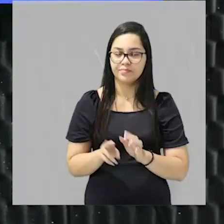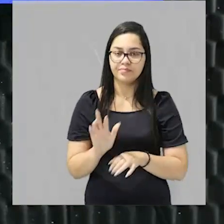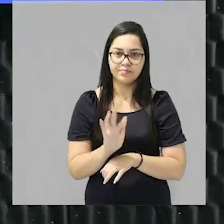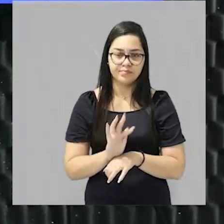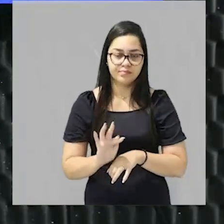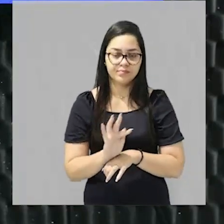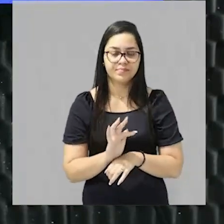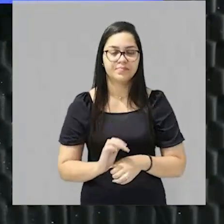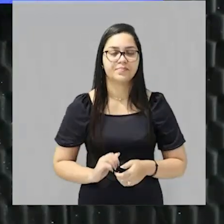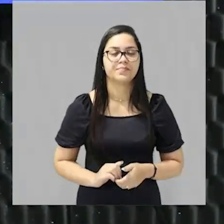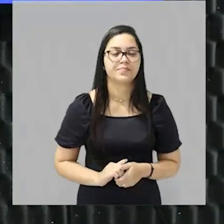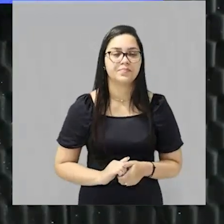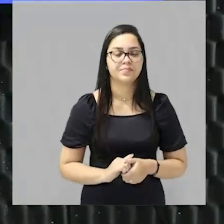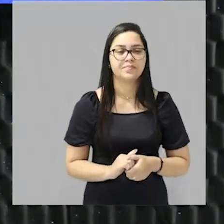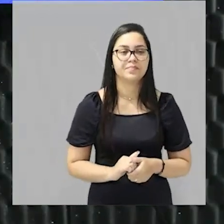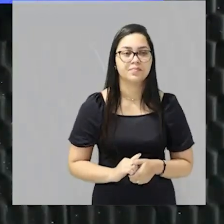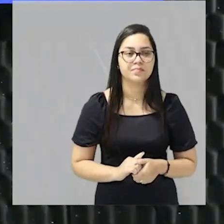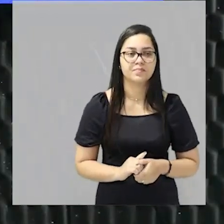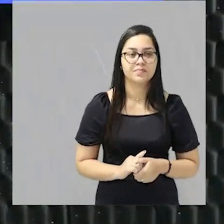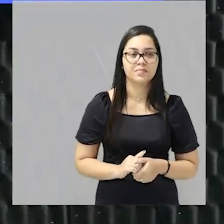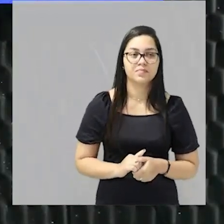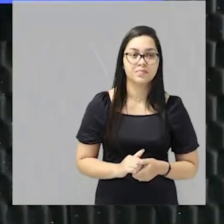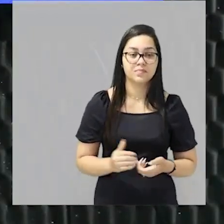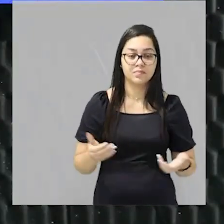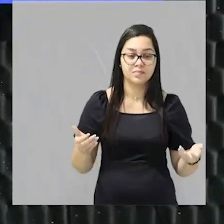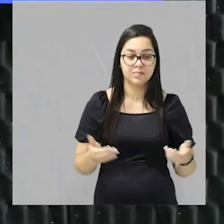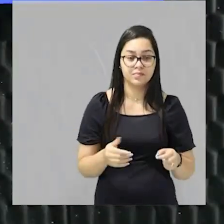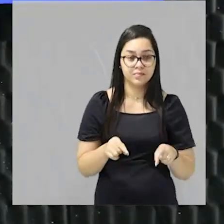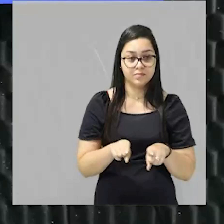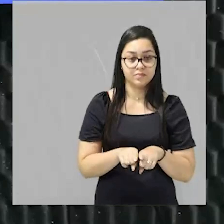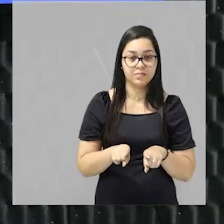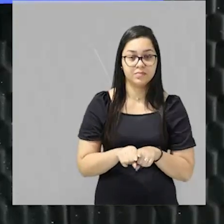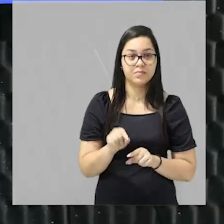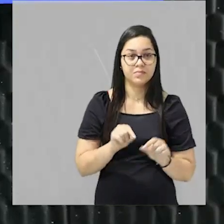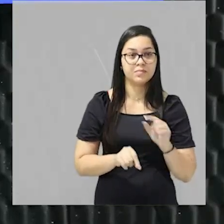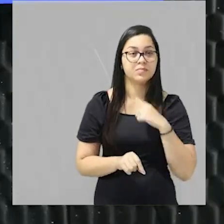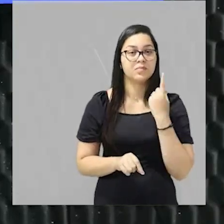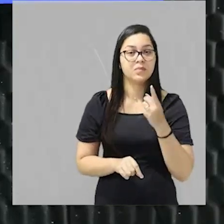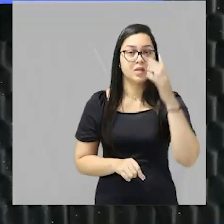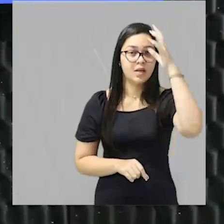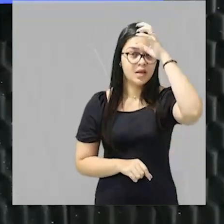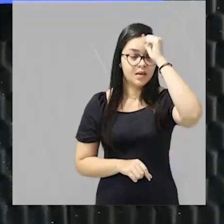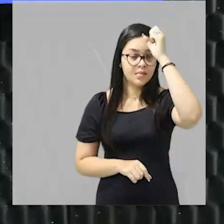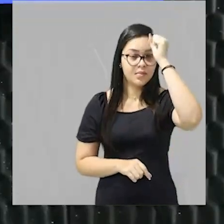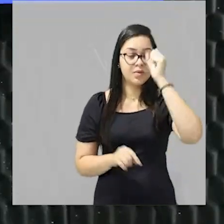né? Letra C, utilizará o registro informal?